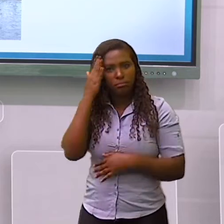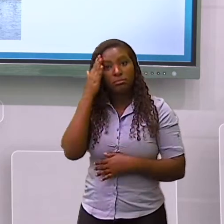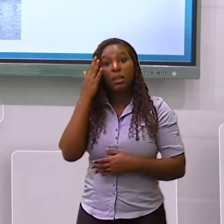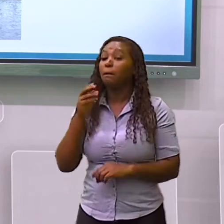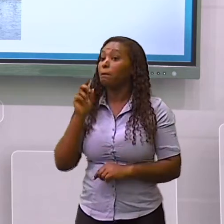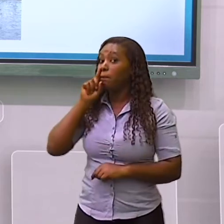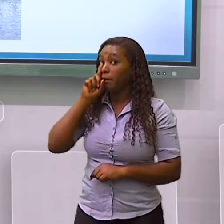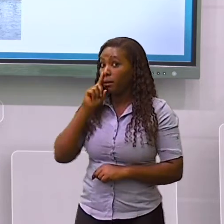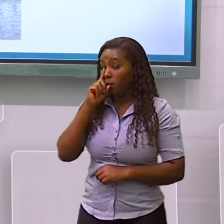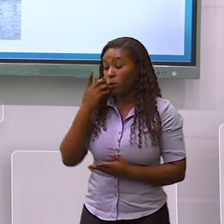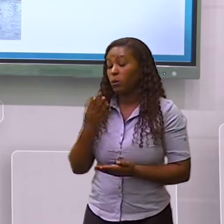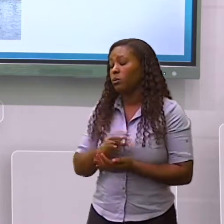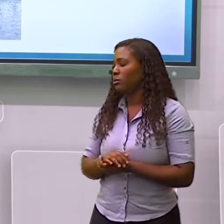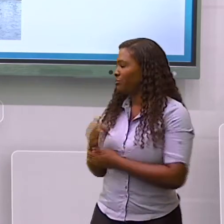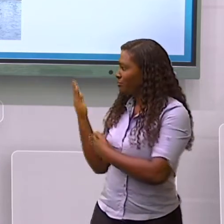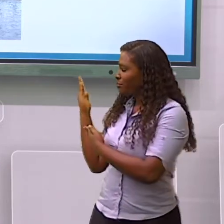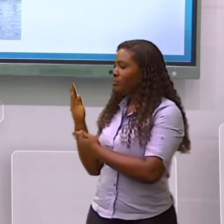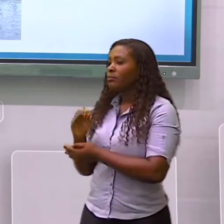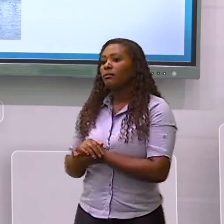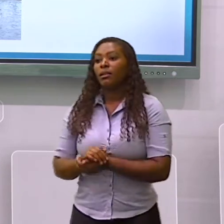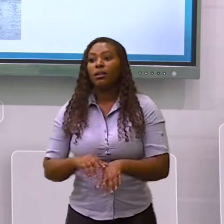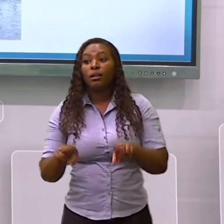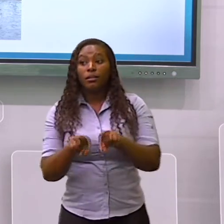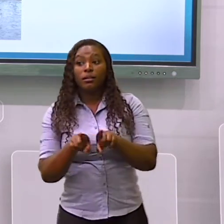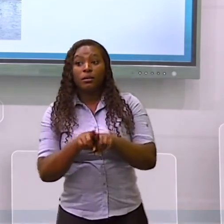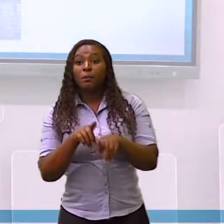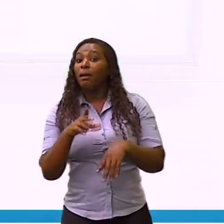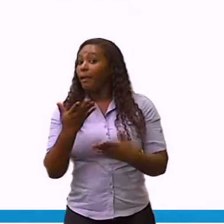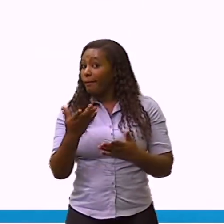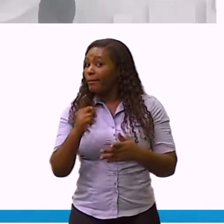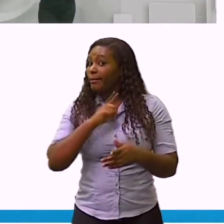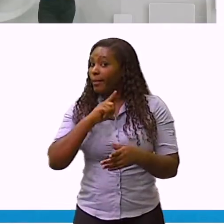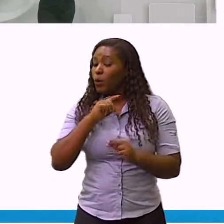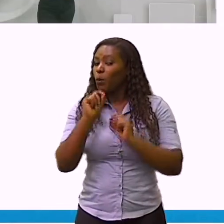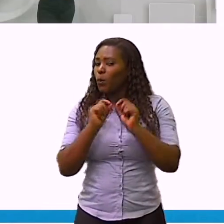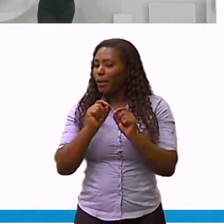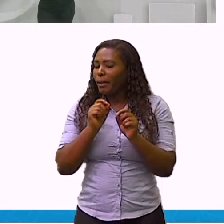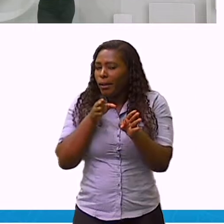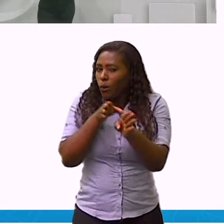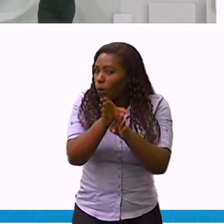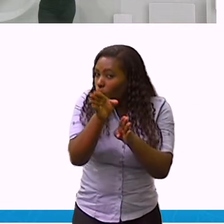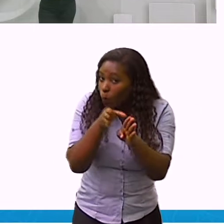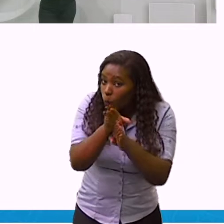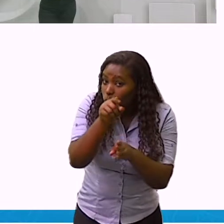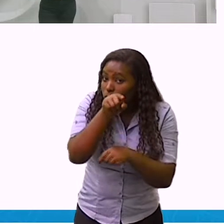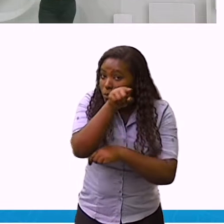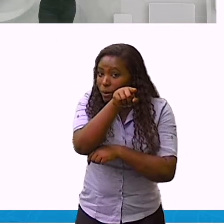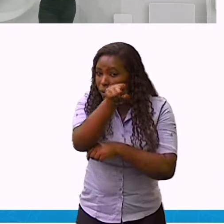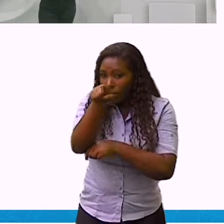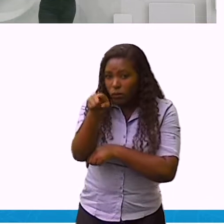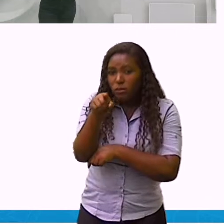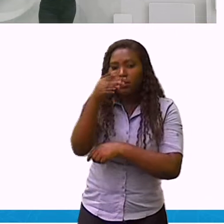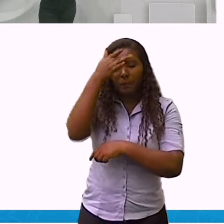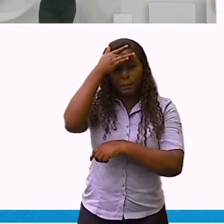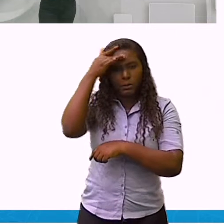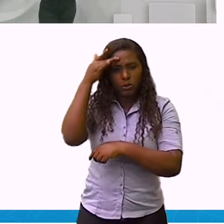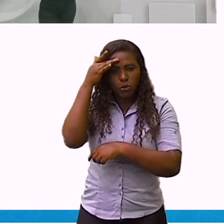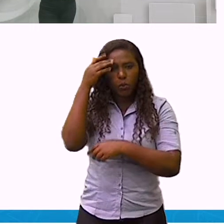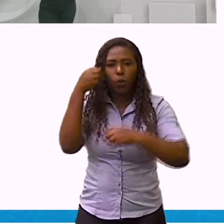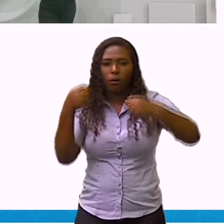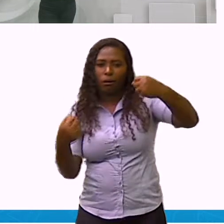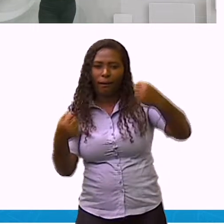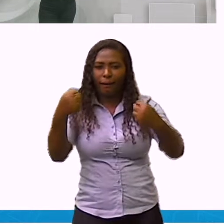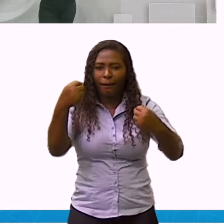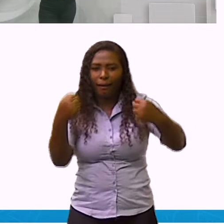E aí nós temos umas orientações para os motoristas neste caso. Então,